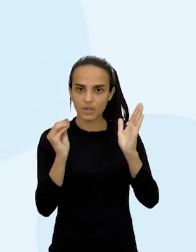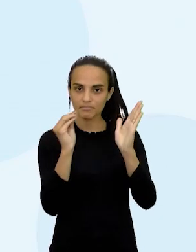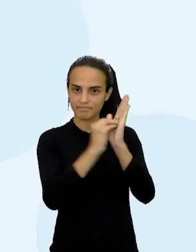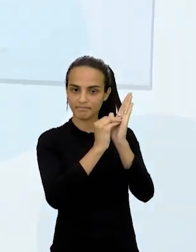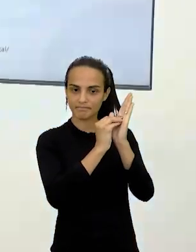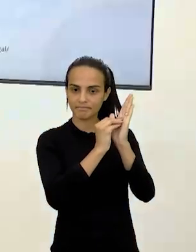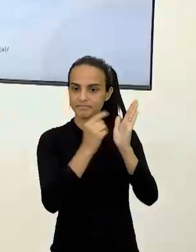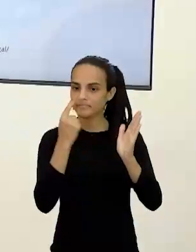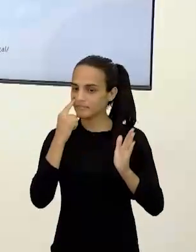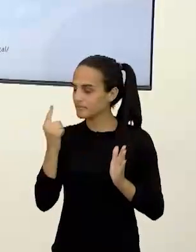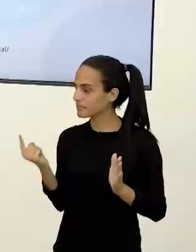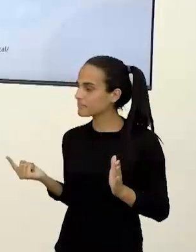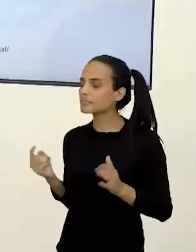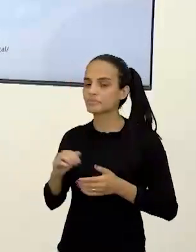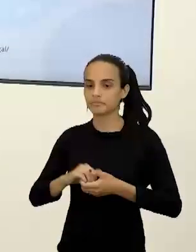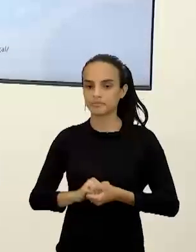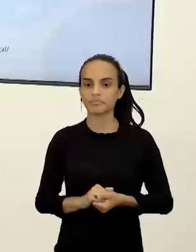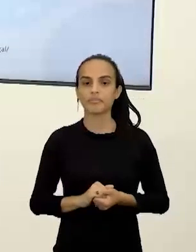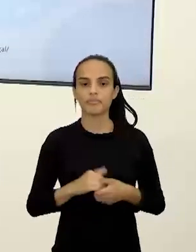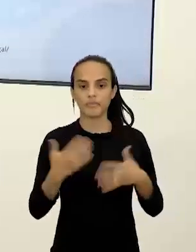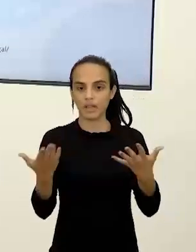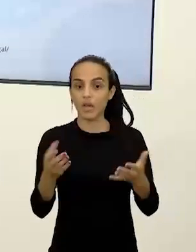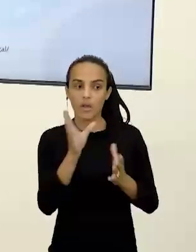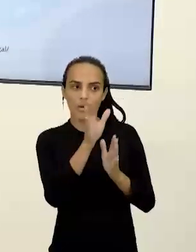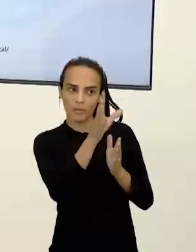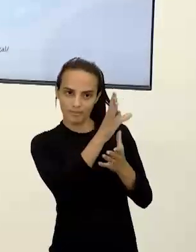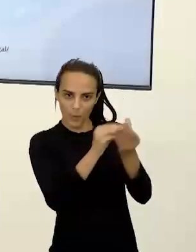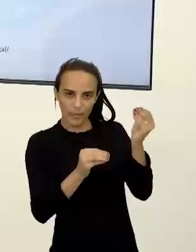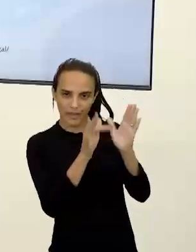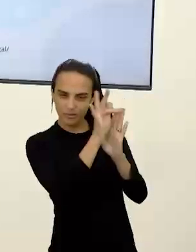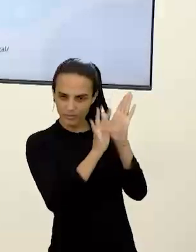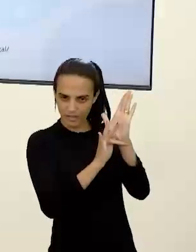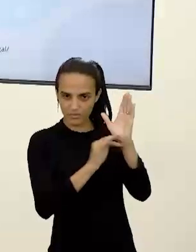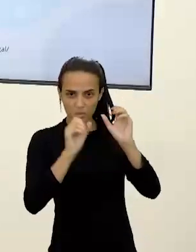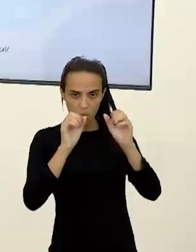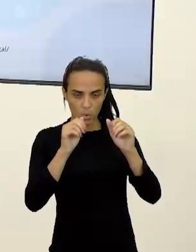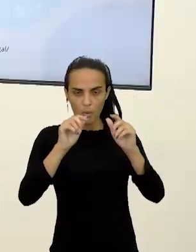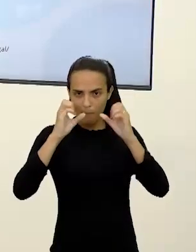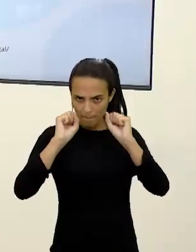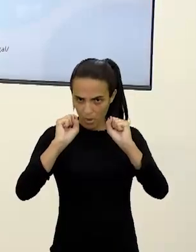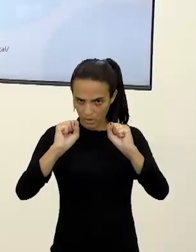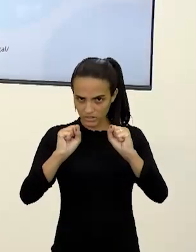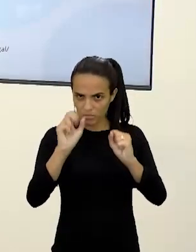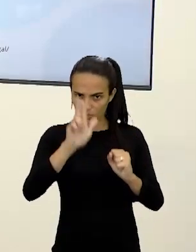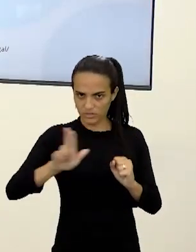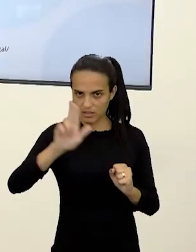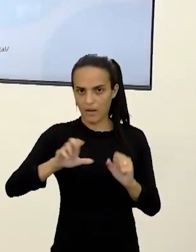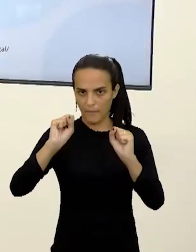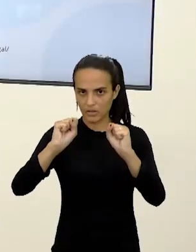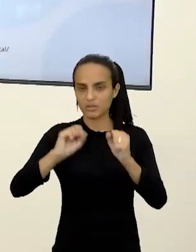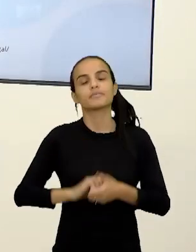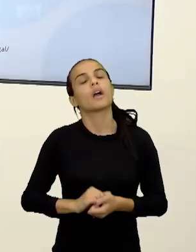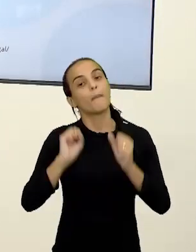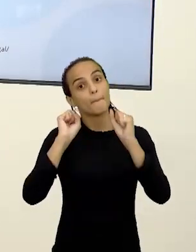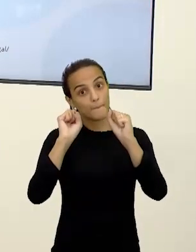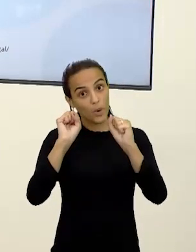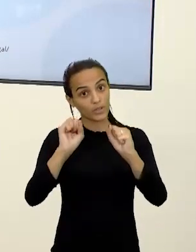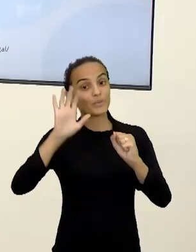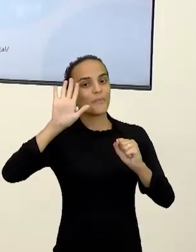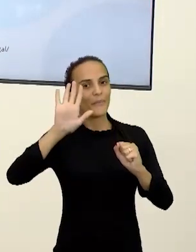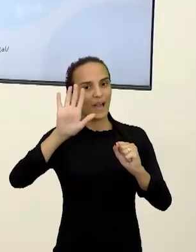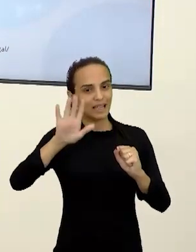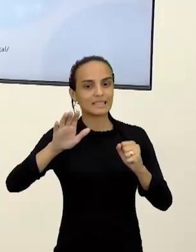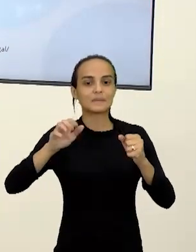elas precisam acontecer. Então, eu peguei um texto do Google, posso usar? Posso. Desde que, primeiro, que ele autorize, mas que